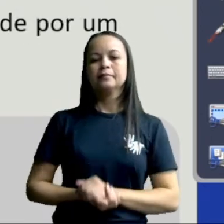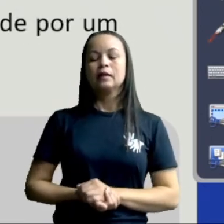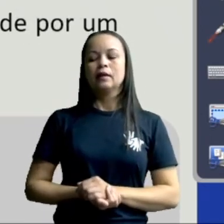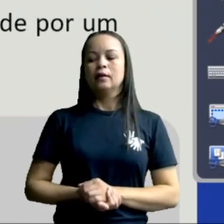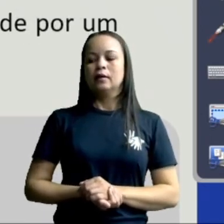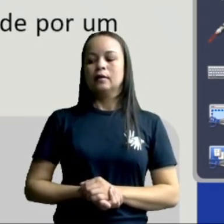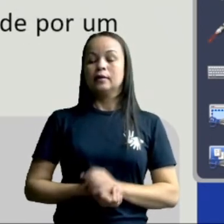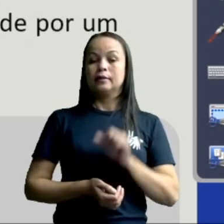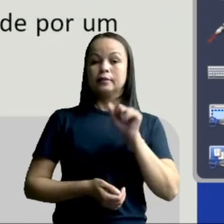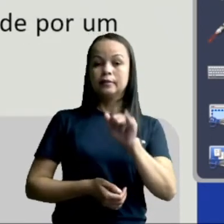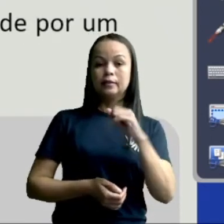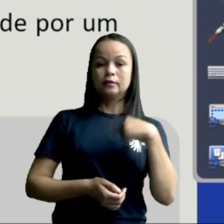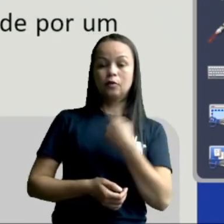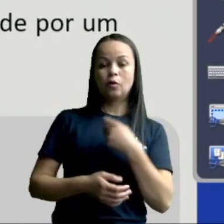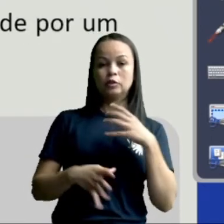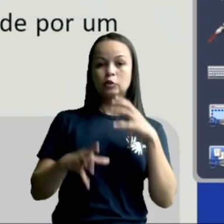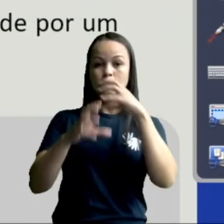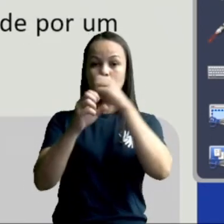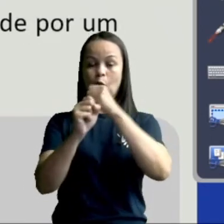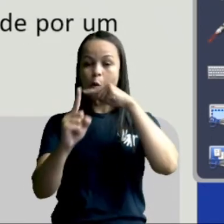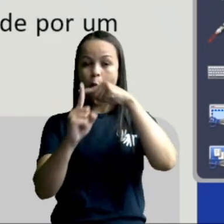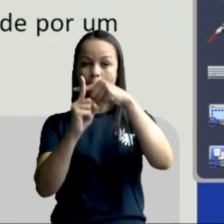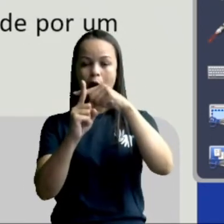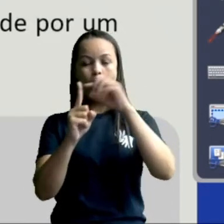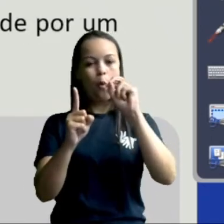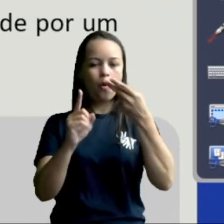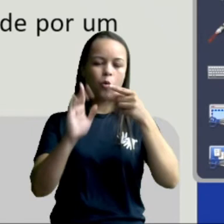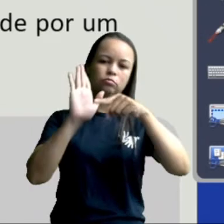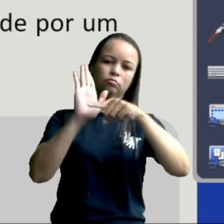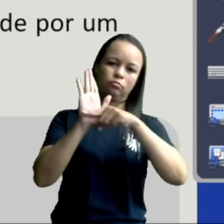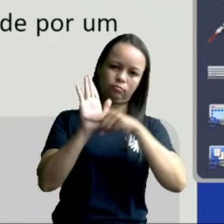gente soma ou subtrai